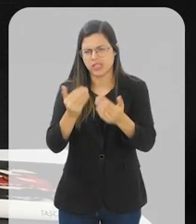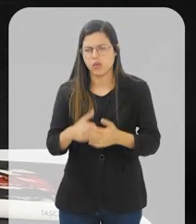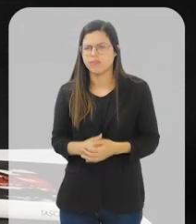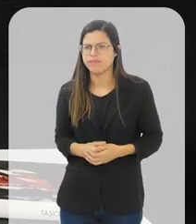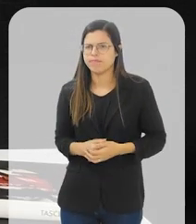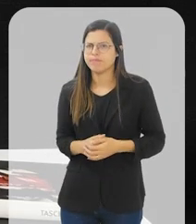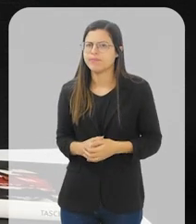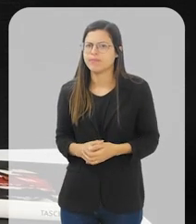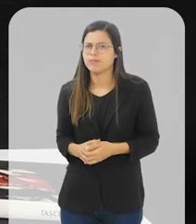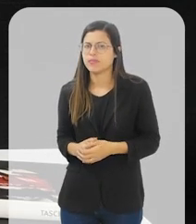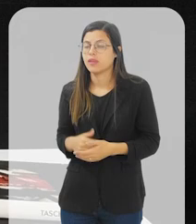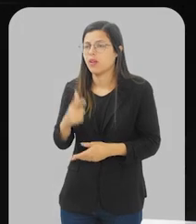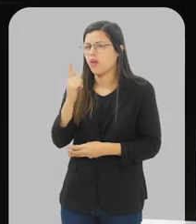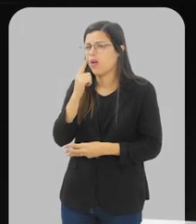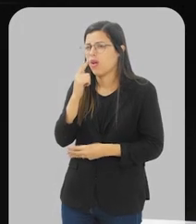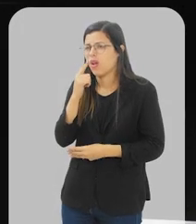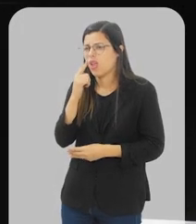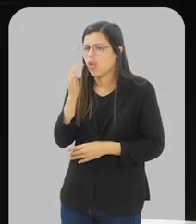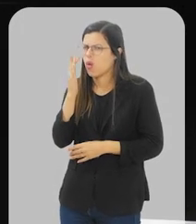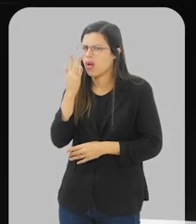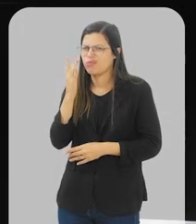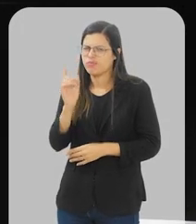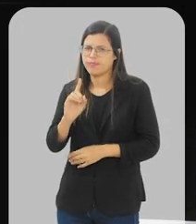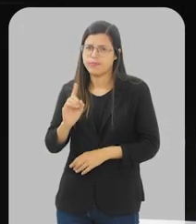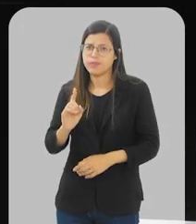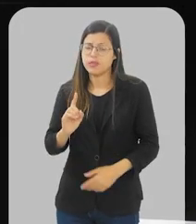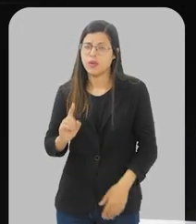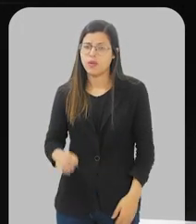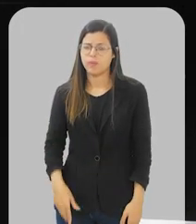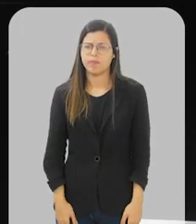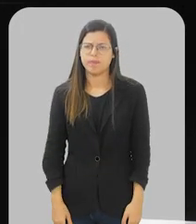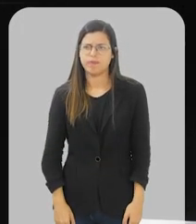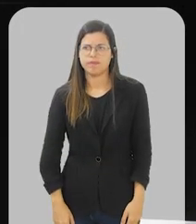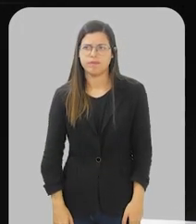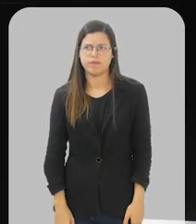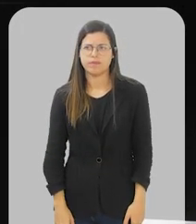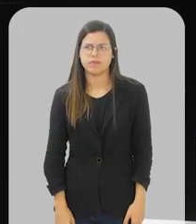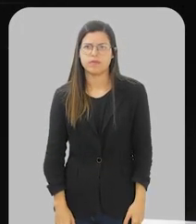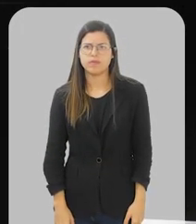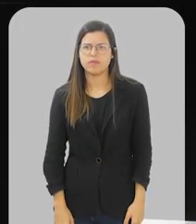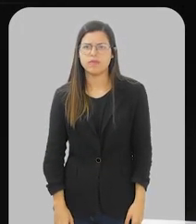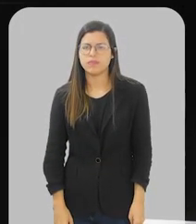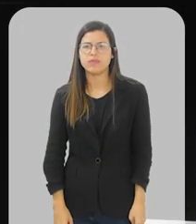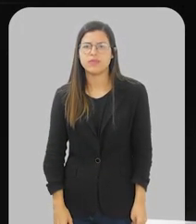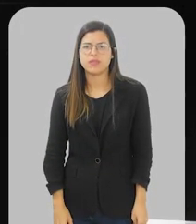de comparação? Olha, eu acho que não.